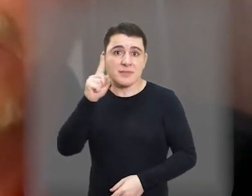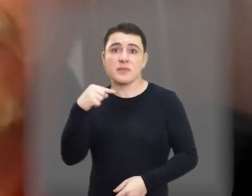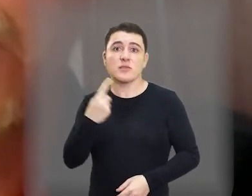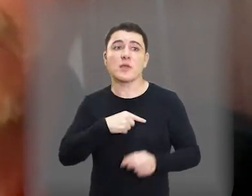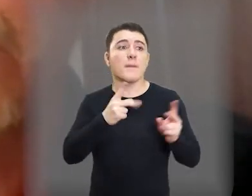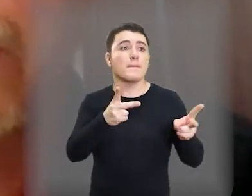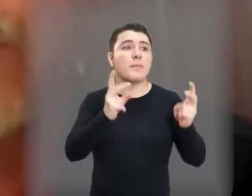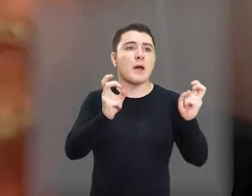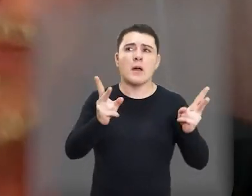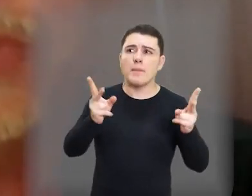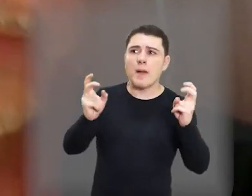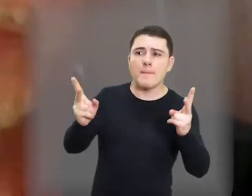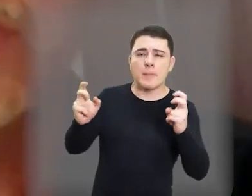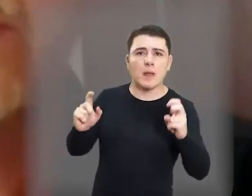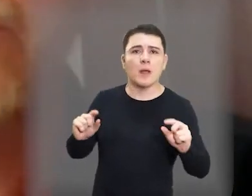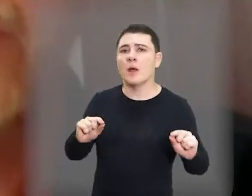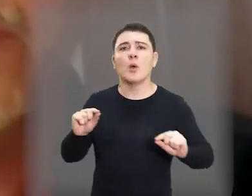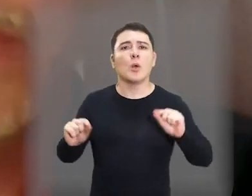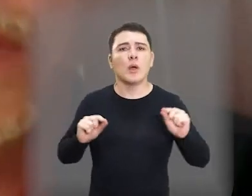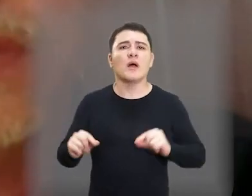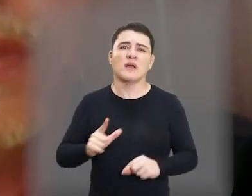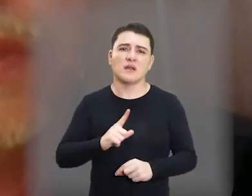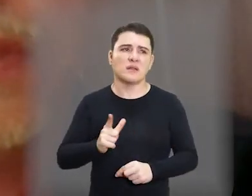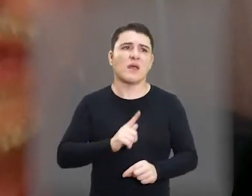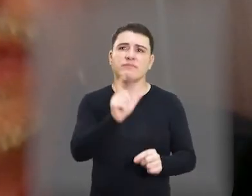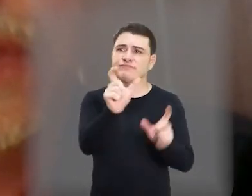nosso cotidiano, nós podemos perceber